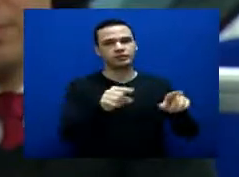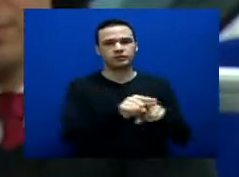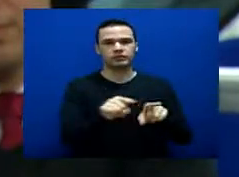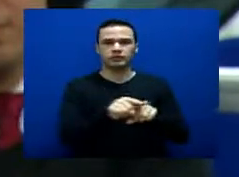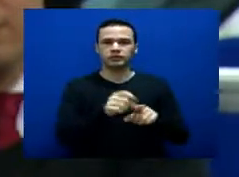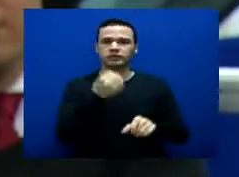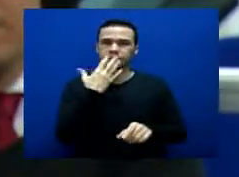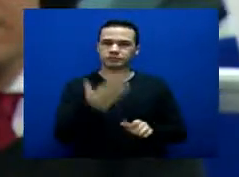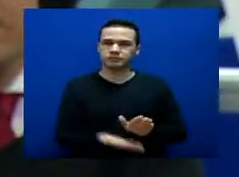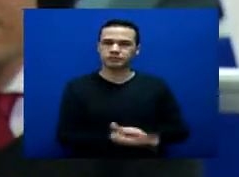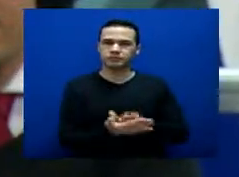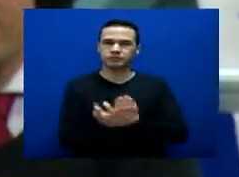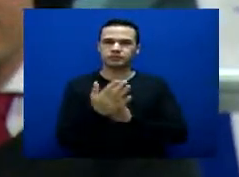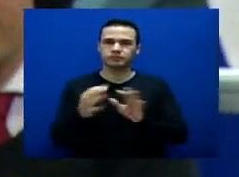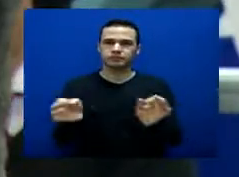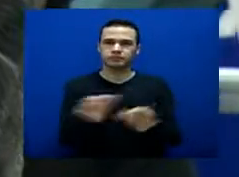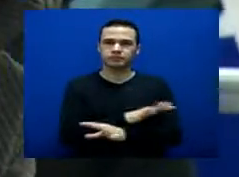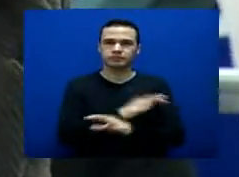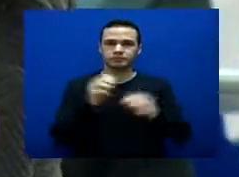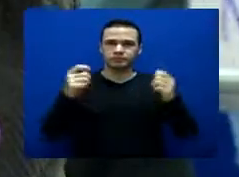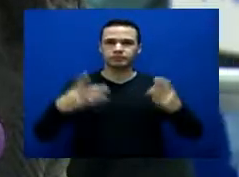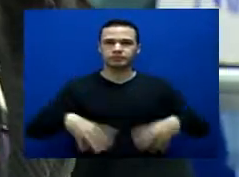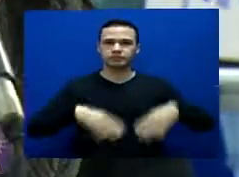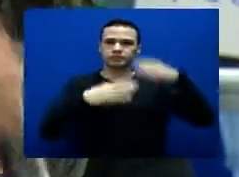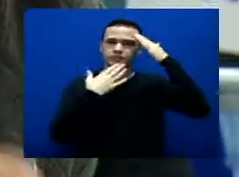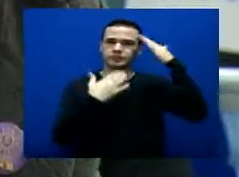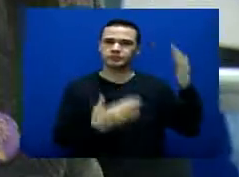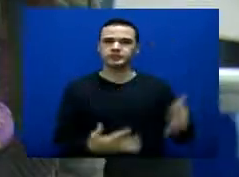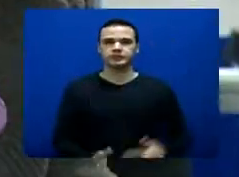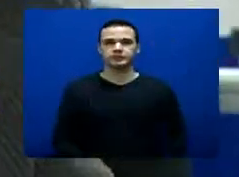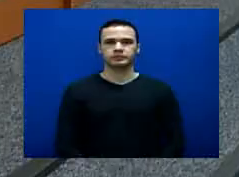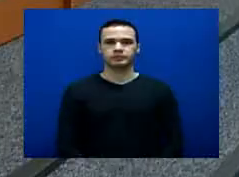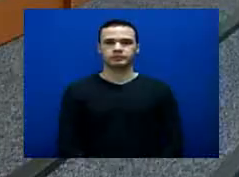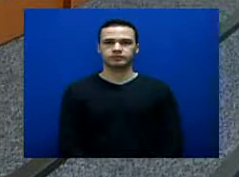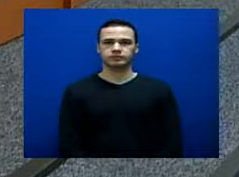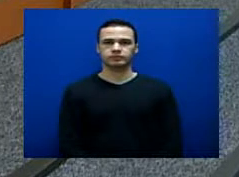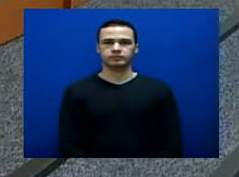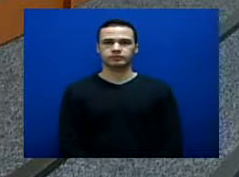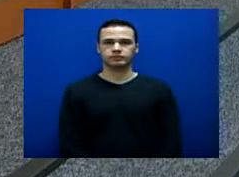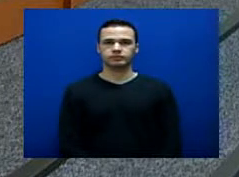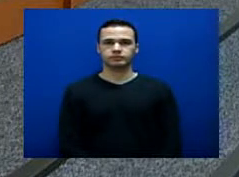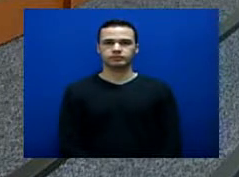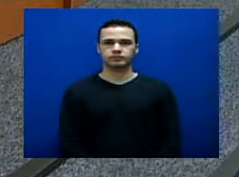os votos. É isso, senhor presidente.